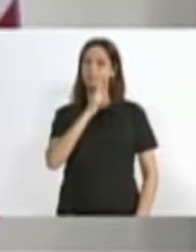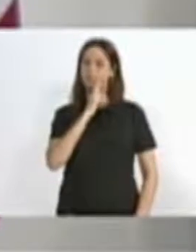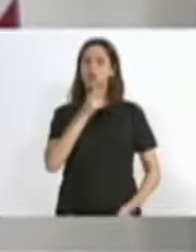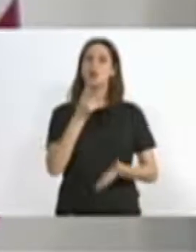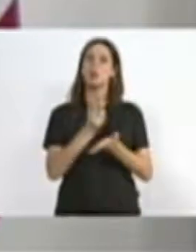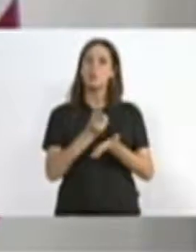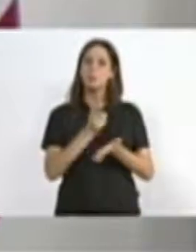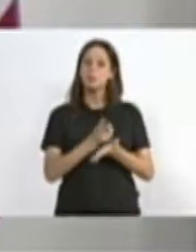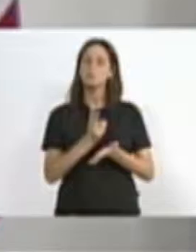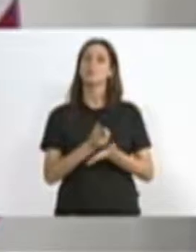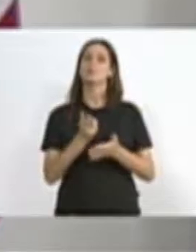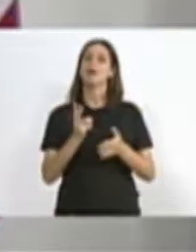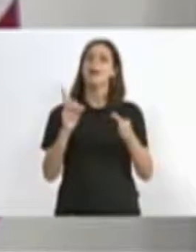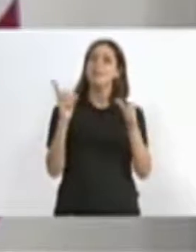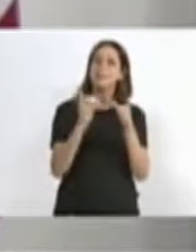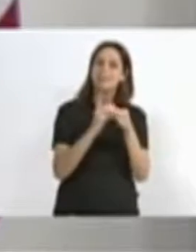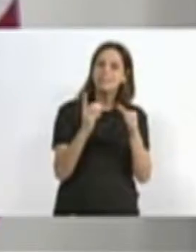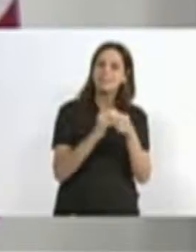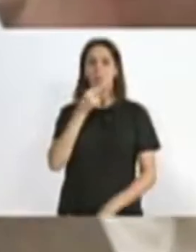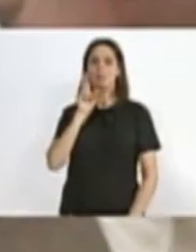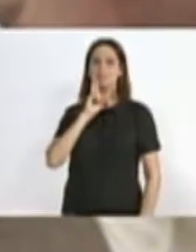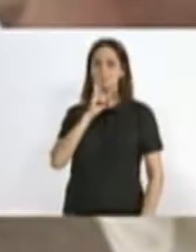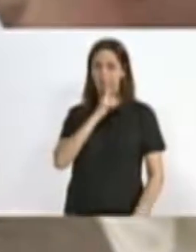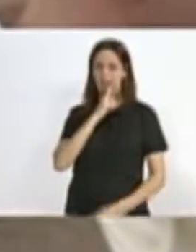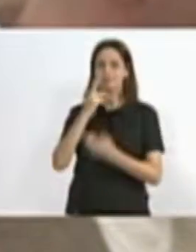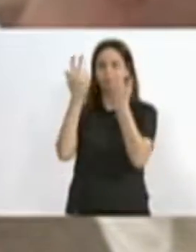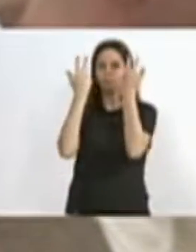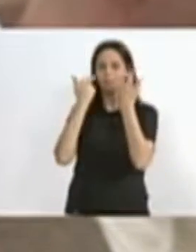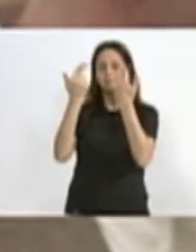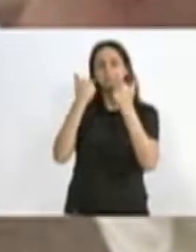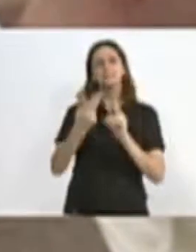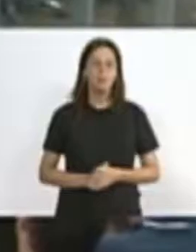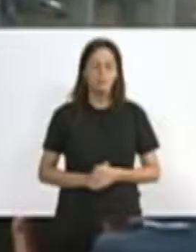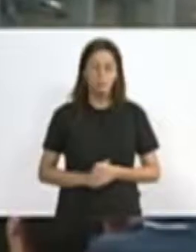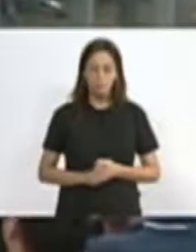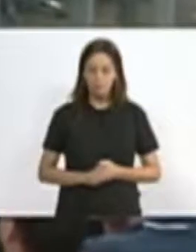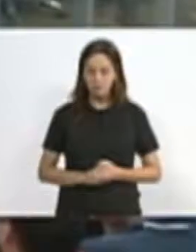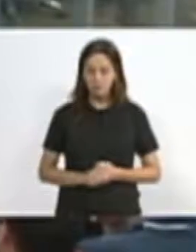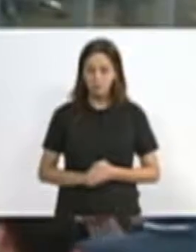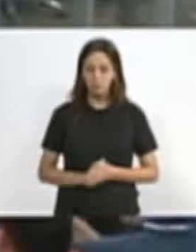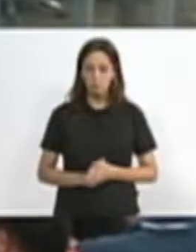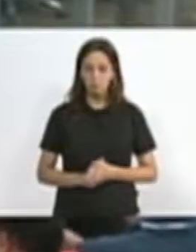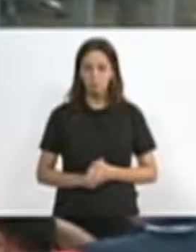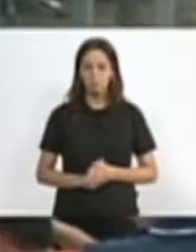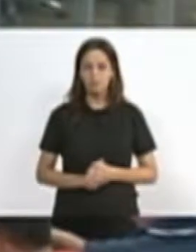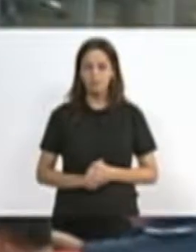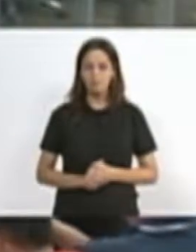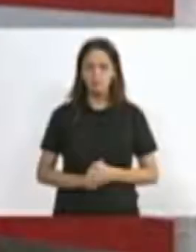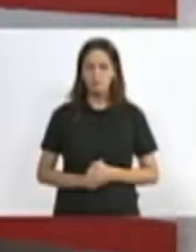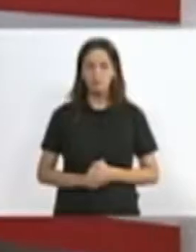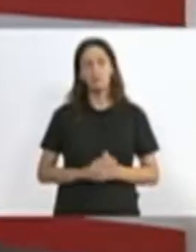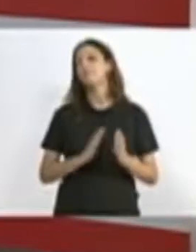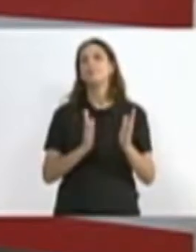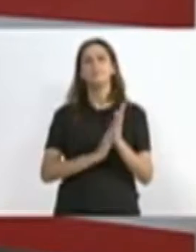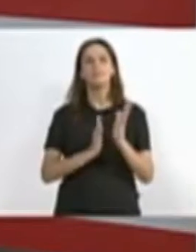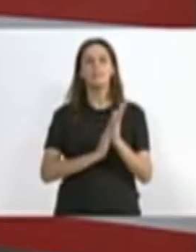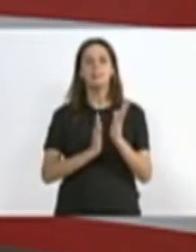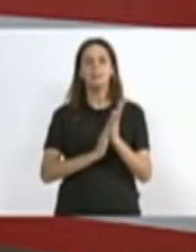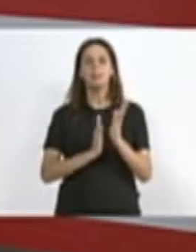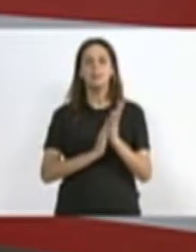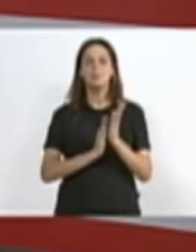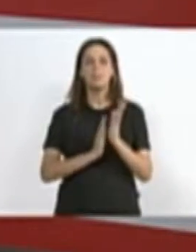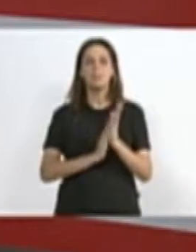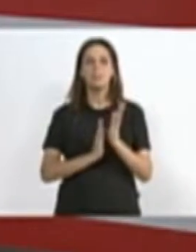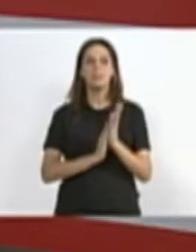vereador Marcos da Rosa foi autor da moção de louvor a Naturas Restaurantes Empresariais, pelos